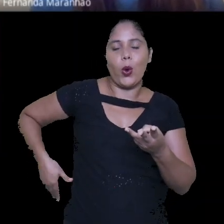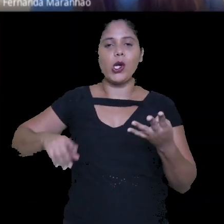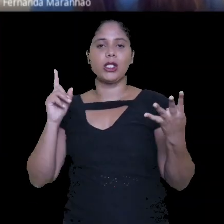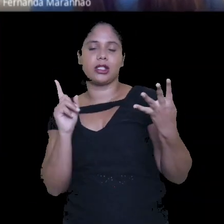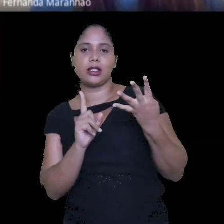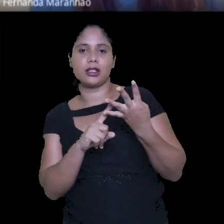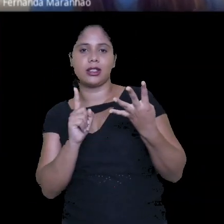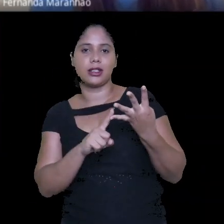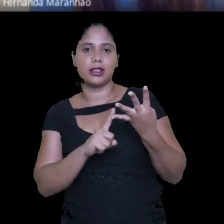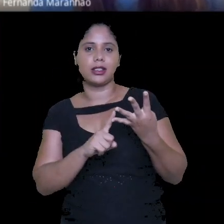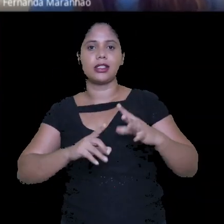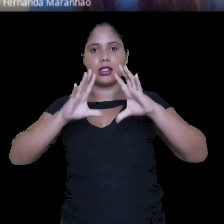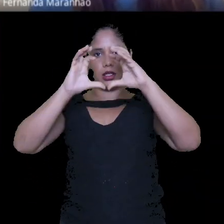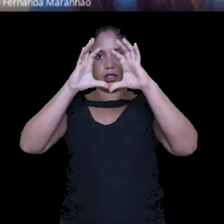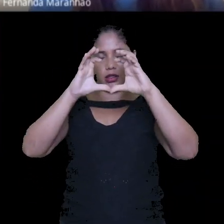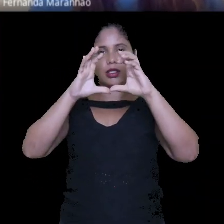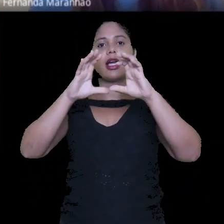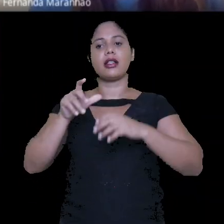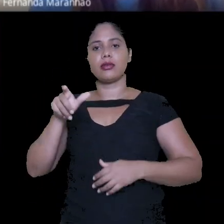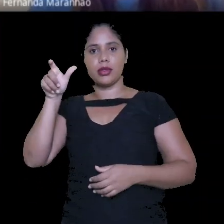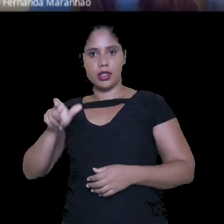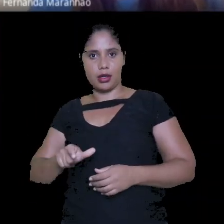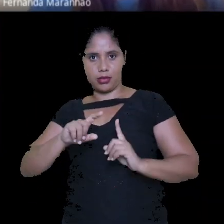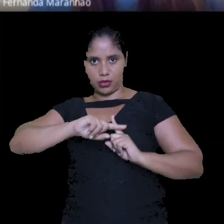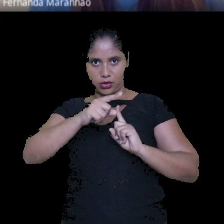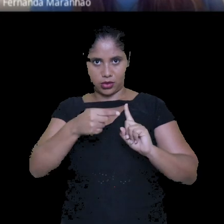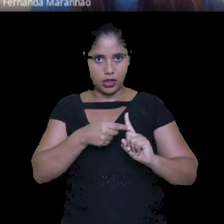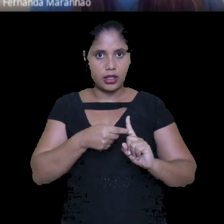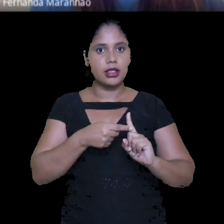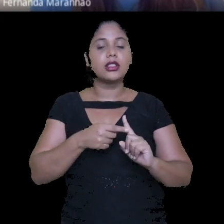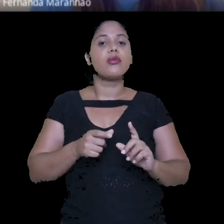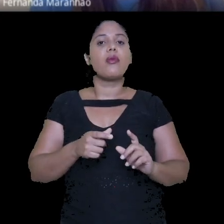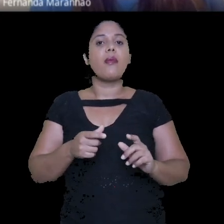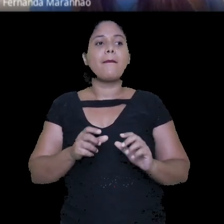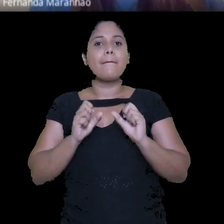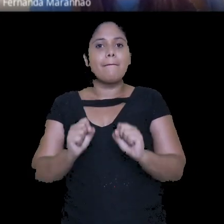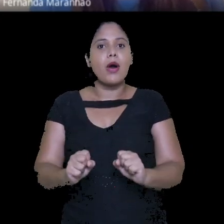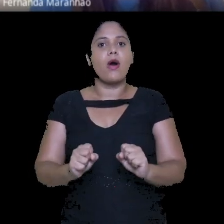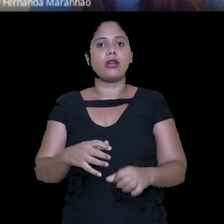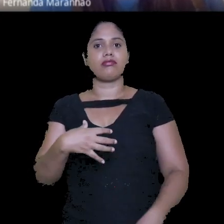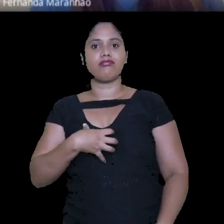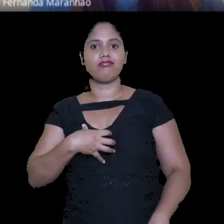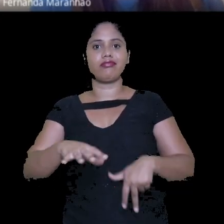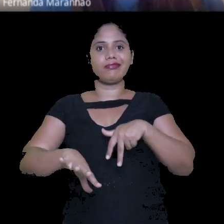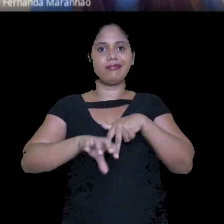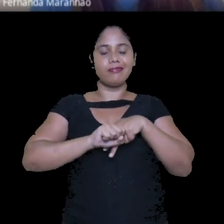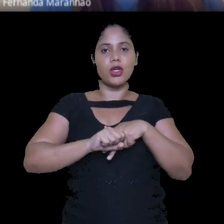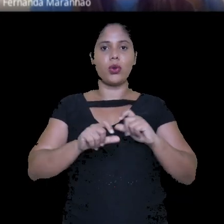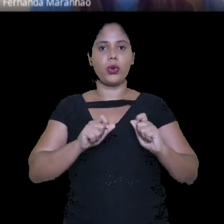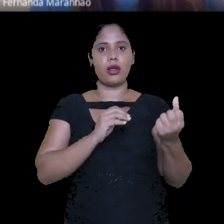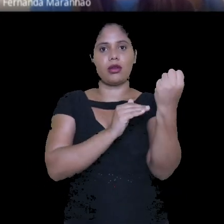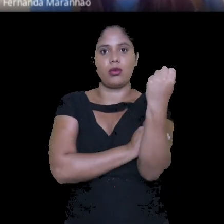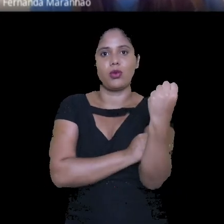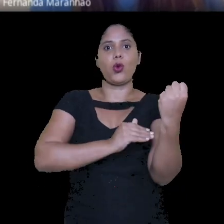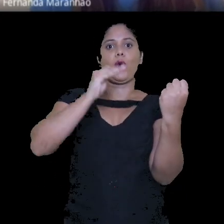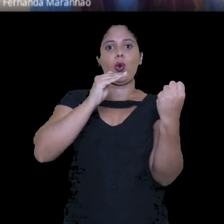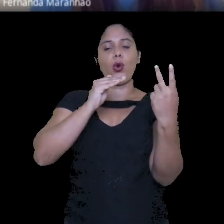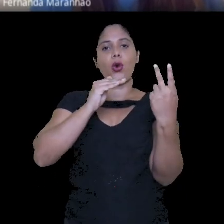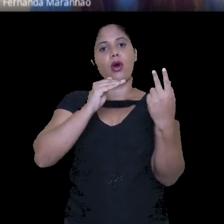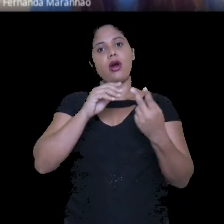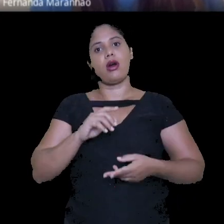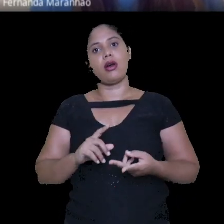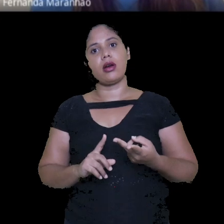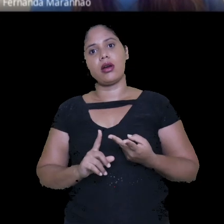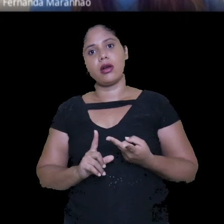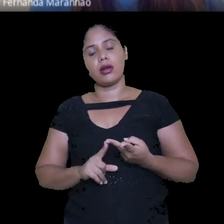slide fala que para a insuficiência placentária é possível, fazer prevenção primária.